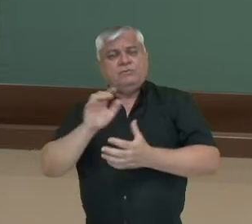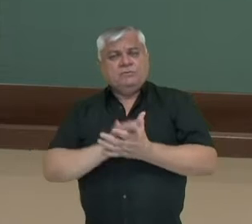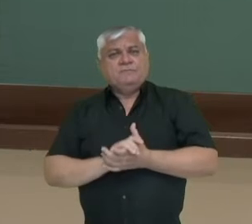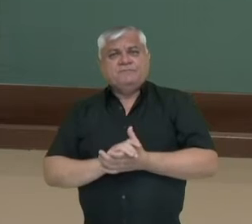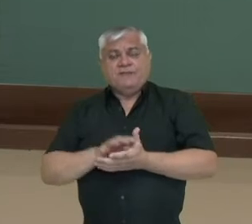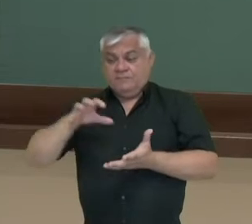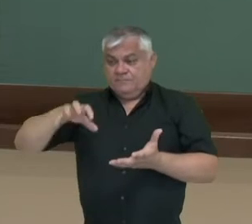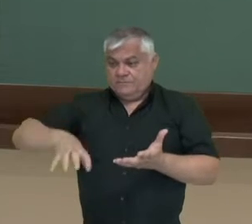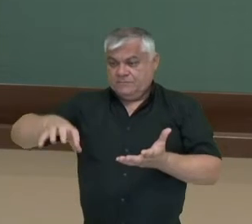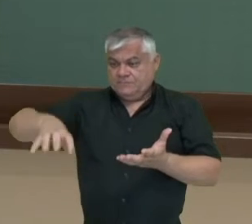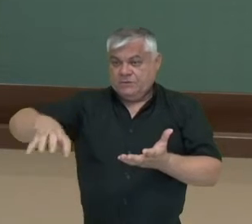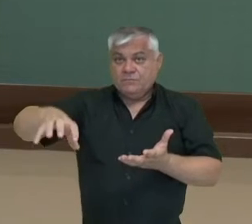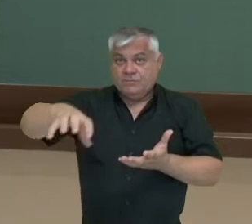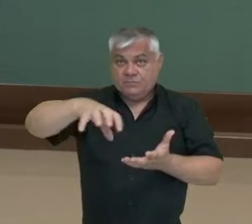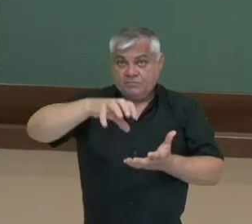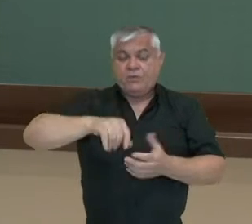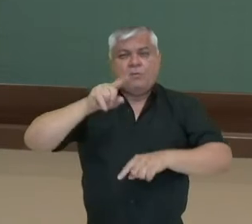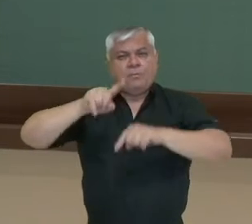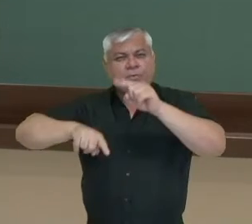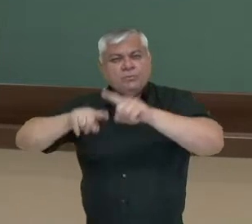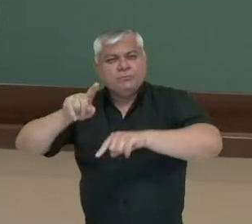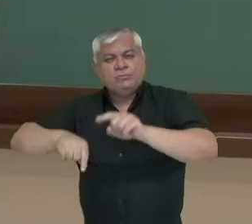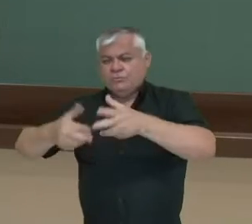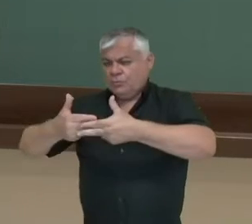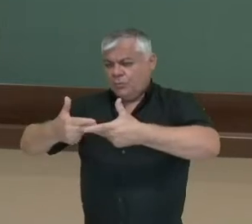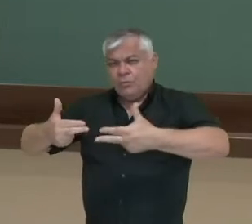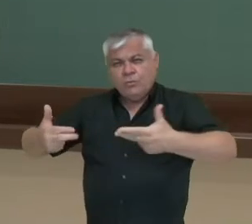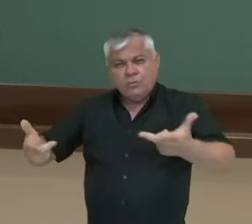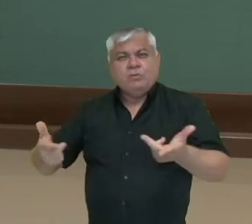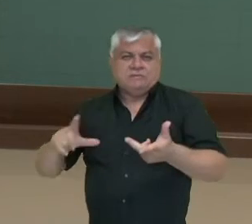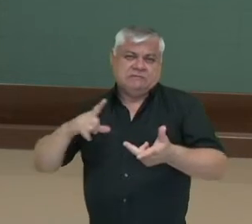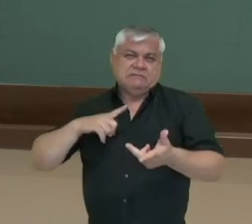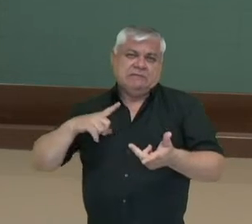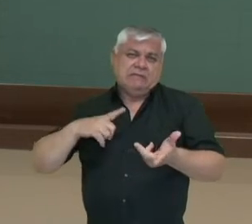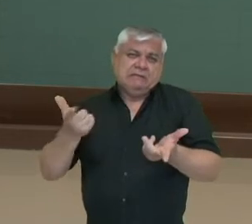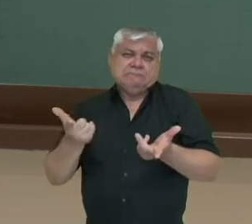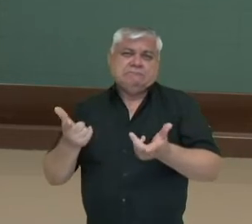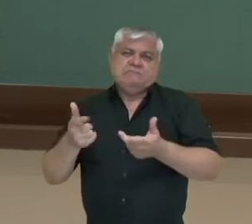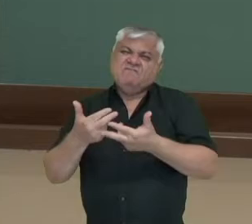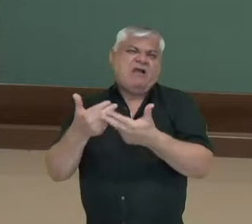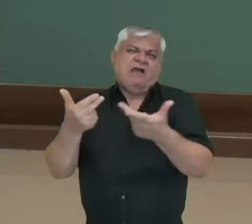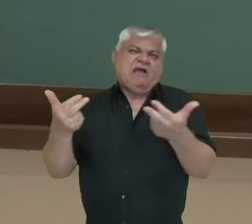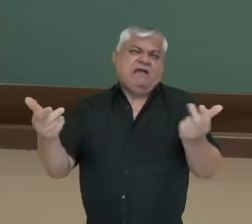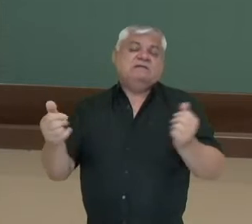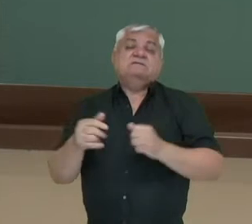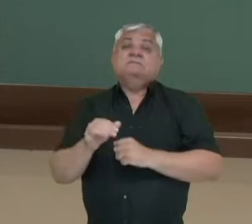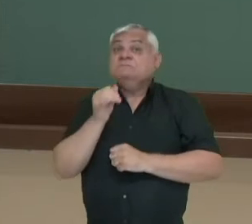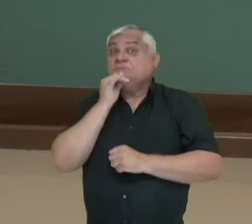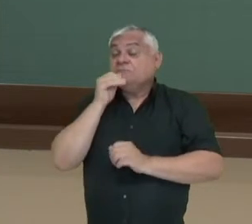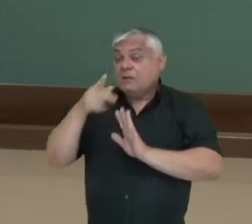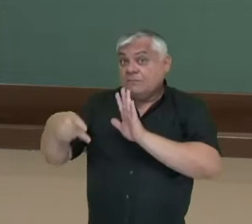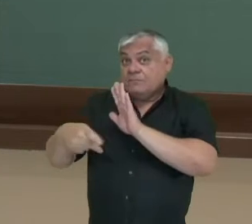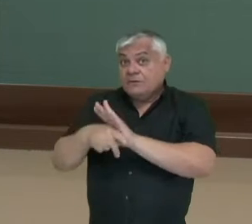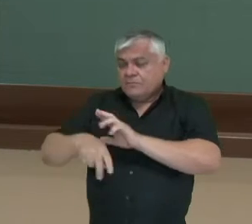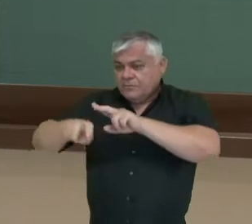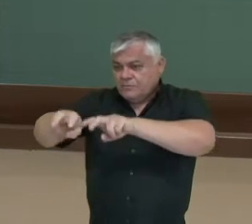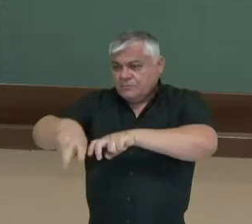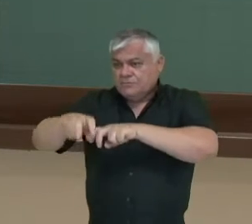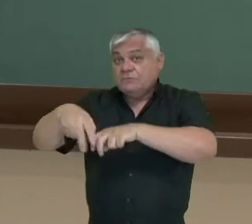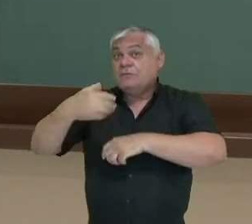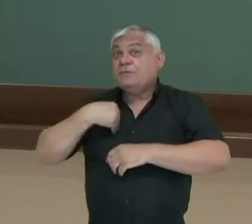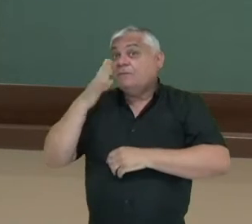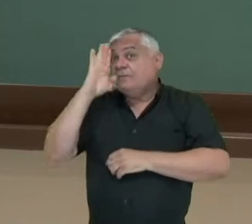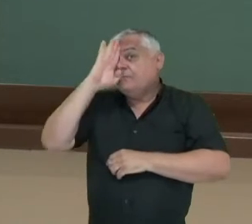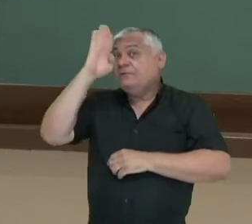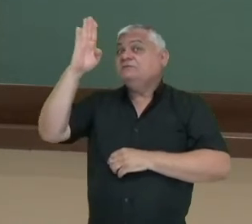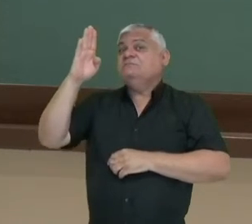commodities, que são exatamente os produtos agrícolas, e existem outros tipos de commodities também, mas talvez seja o principal commodity